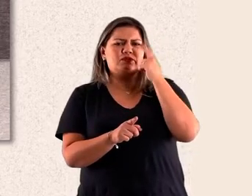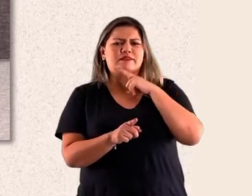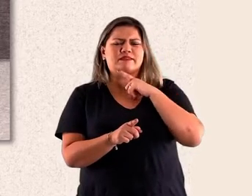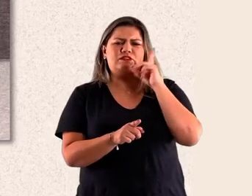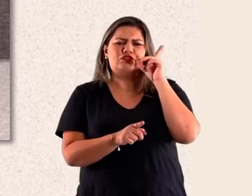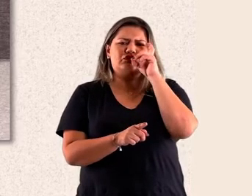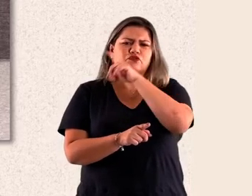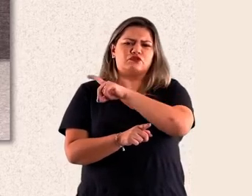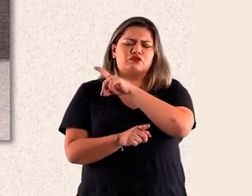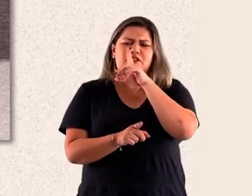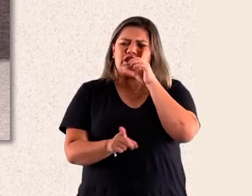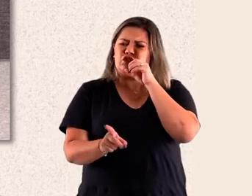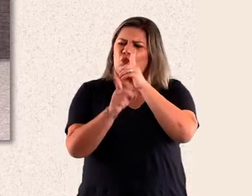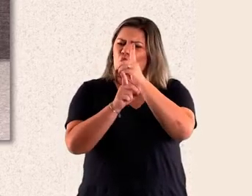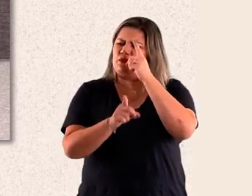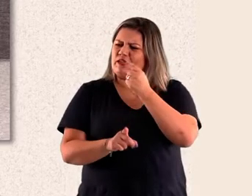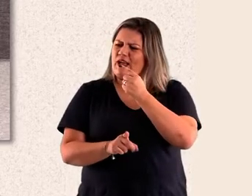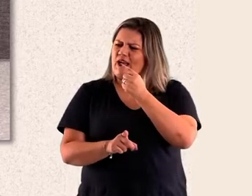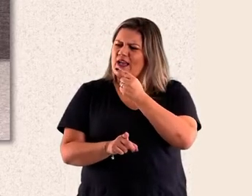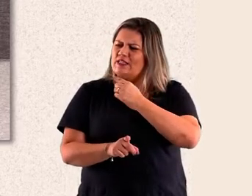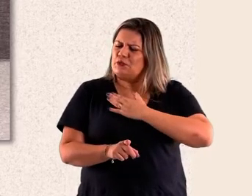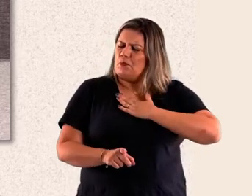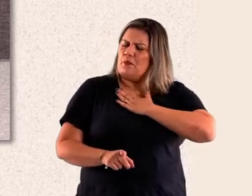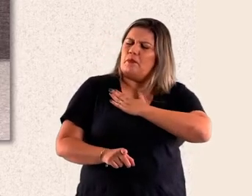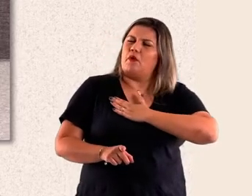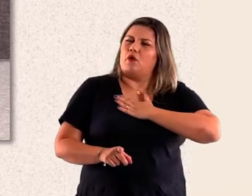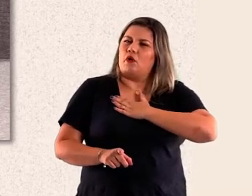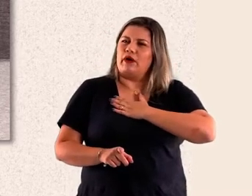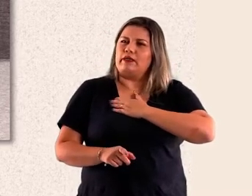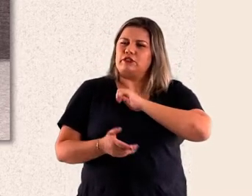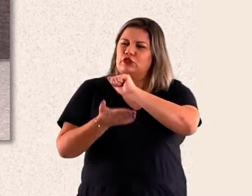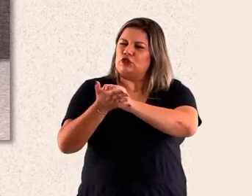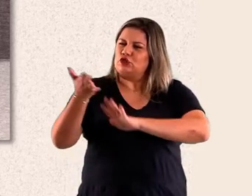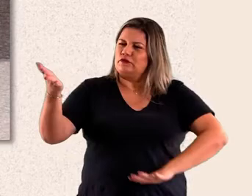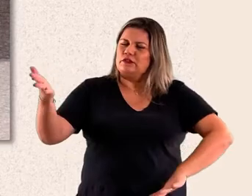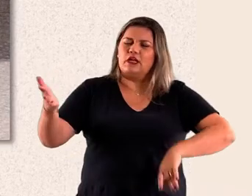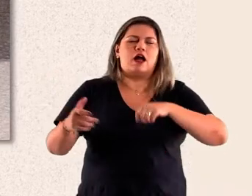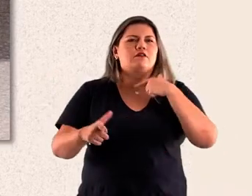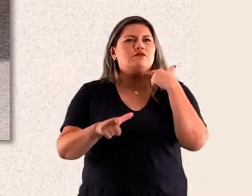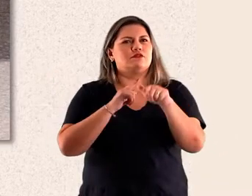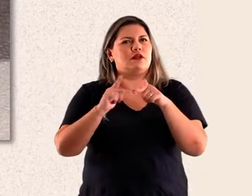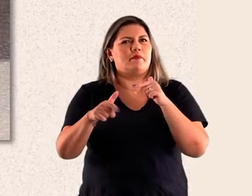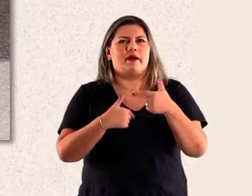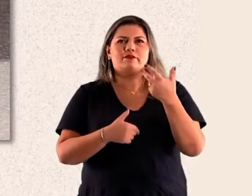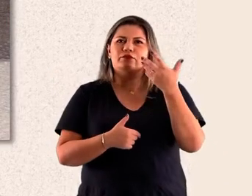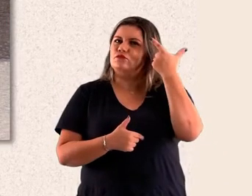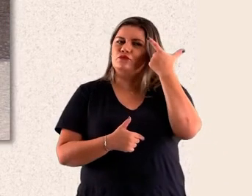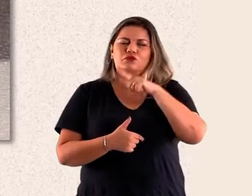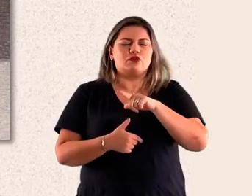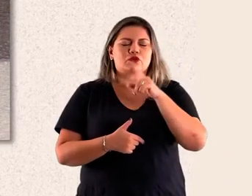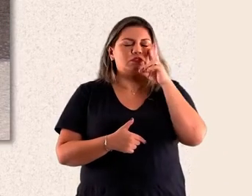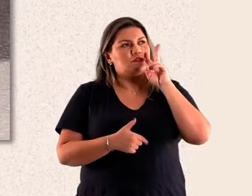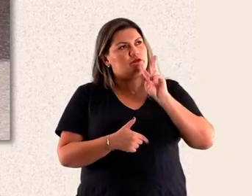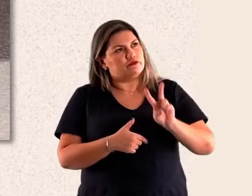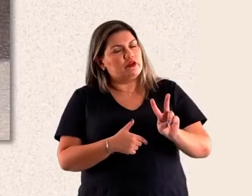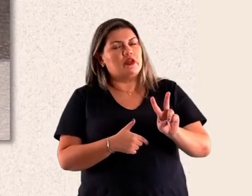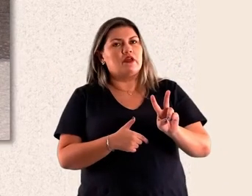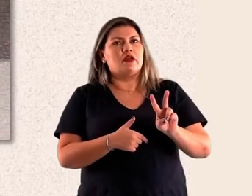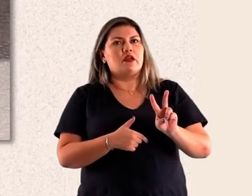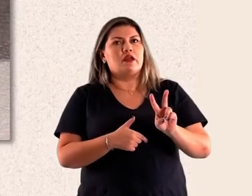essa a dica nos essa realização na sua atividade talvez não consiga enxergar essa